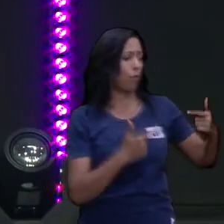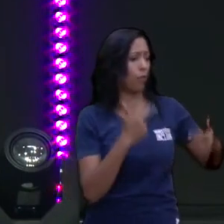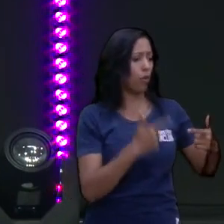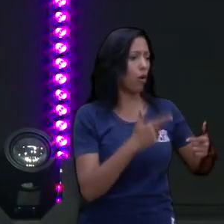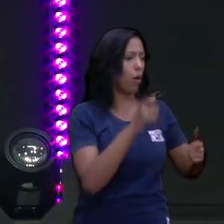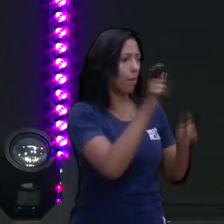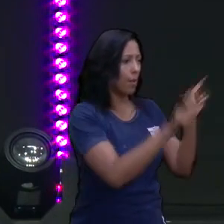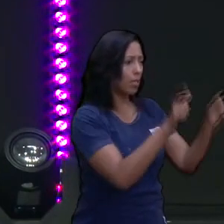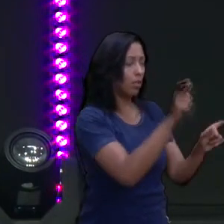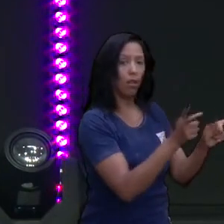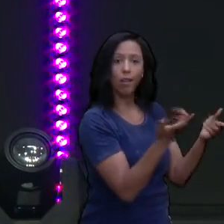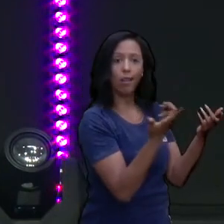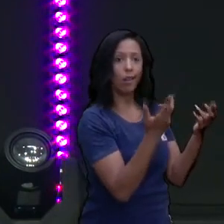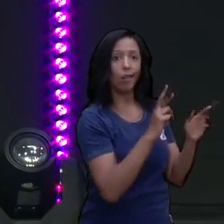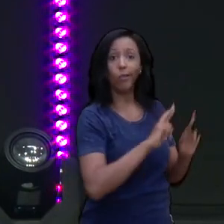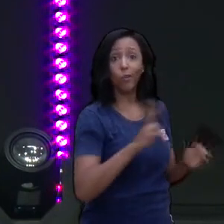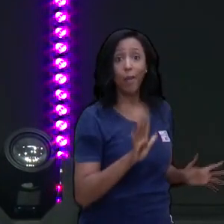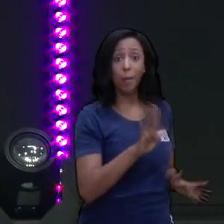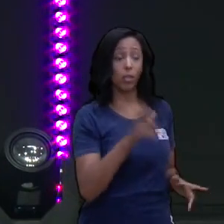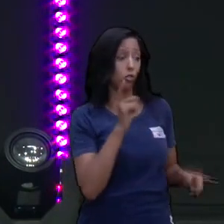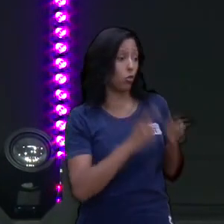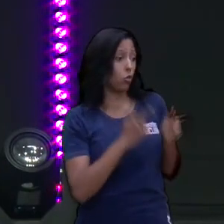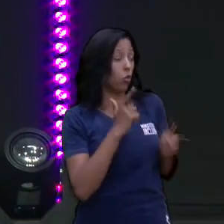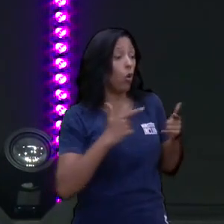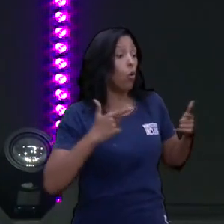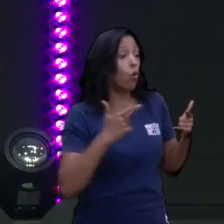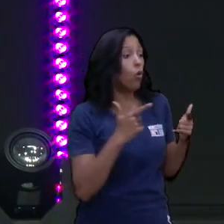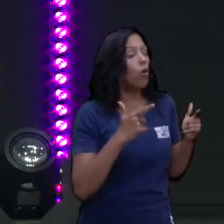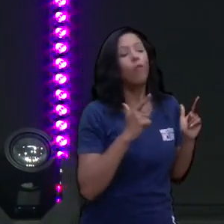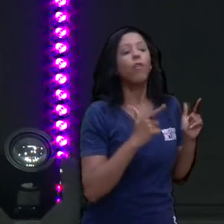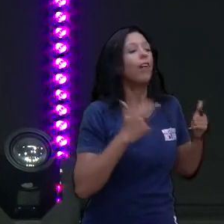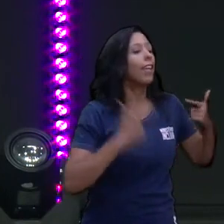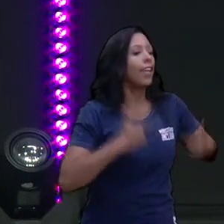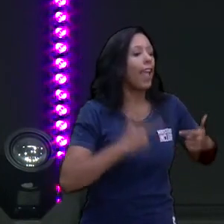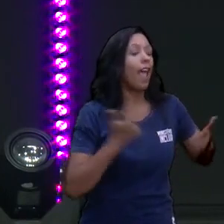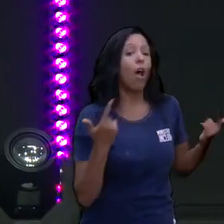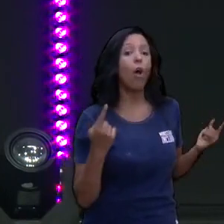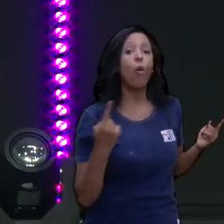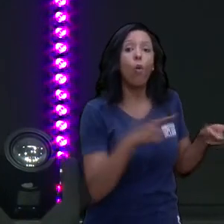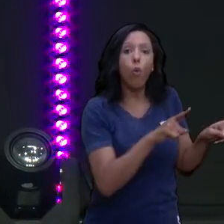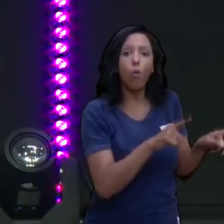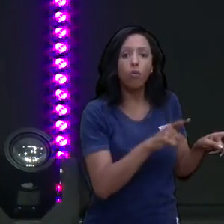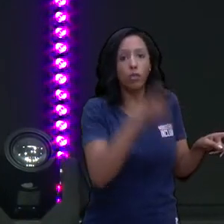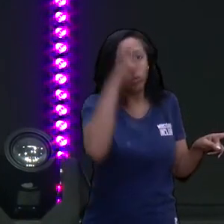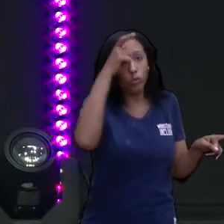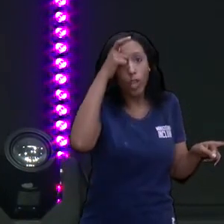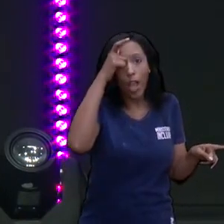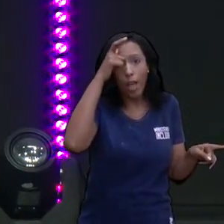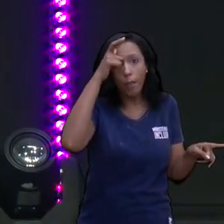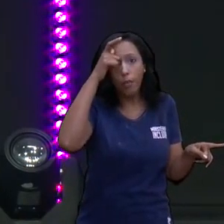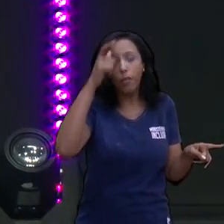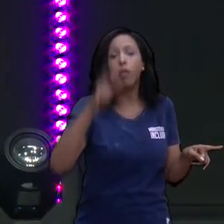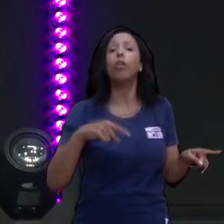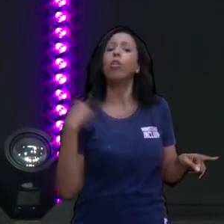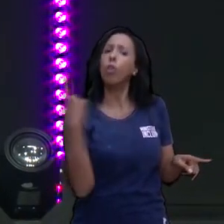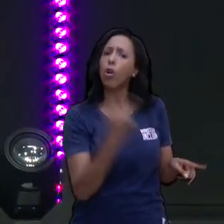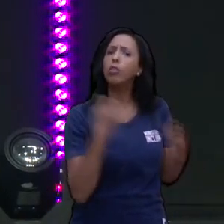Deste Mundo de Trevas e contra as forças espirituais do mal nas regiões celestes por isso